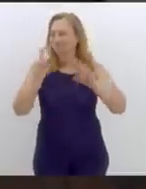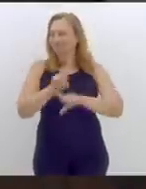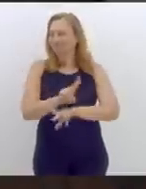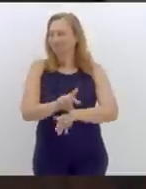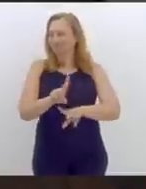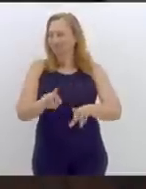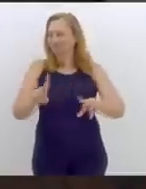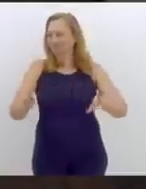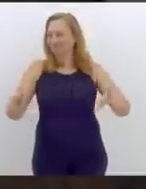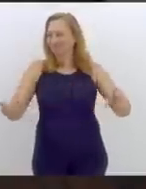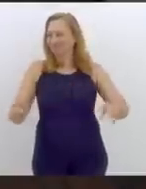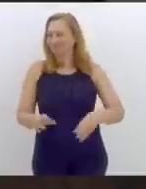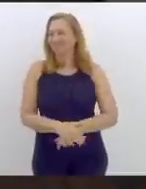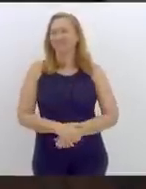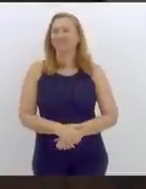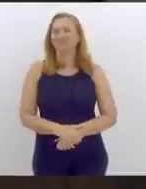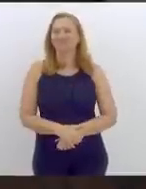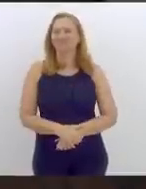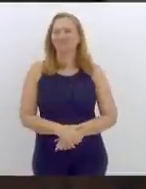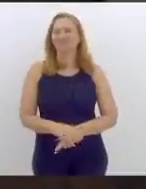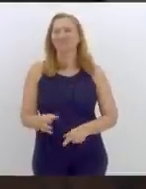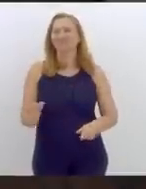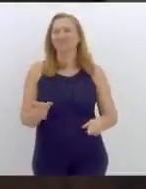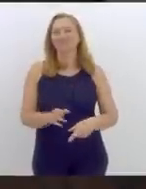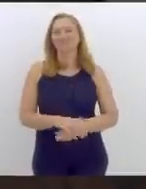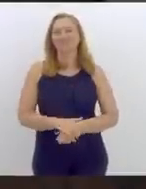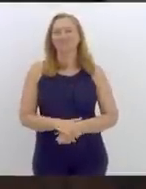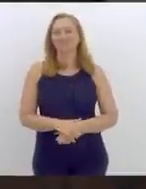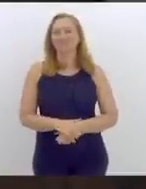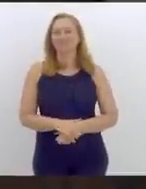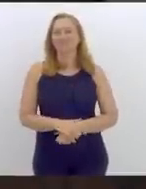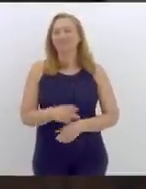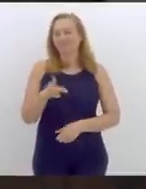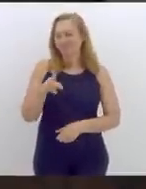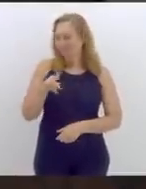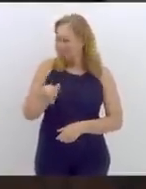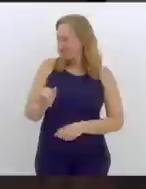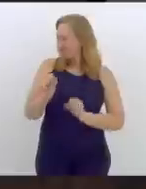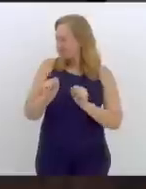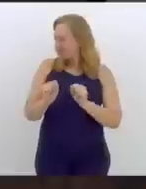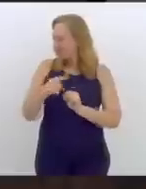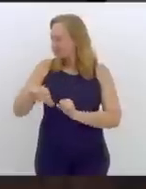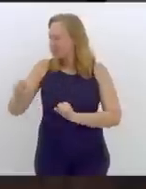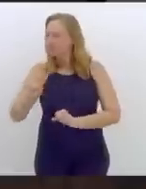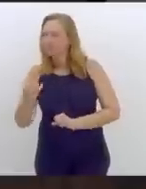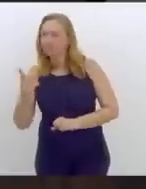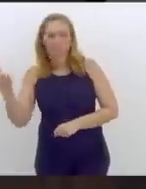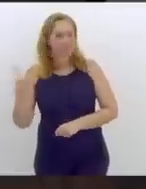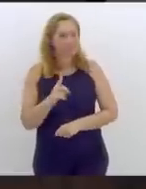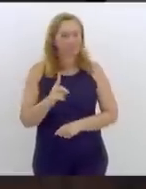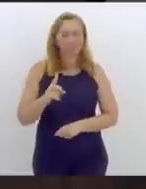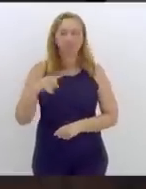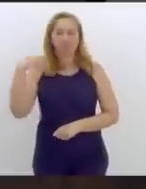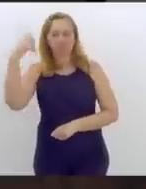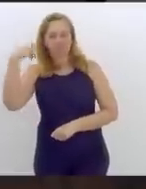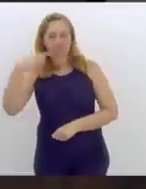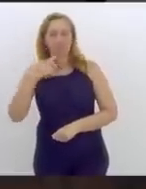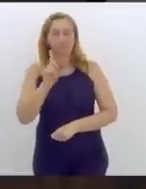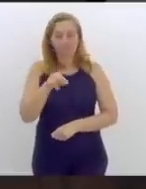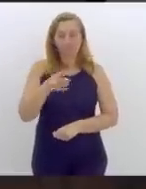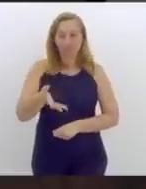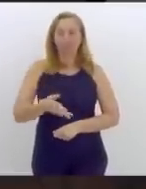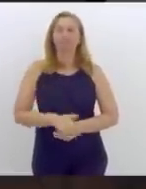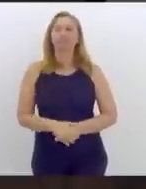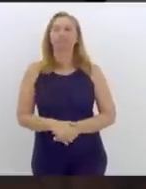um deles é com relação Card se vai poder participar ou não o advogado não é isso